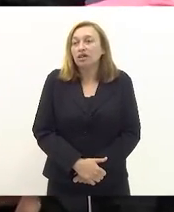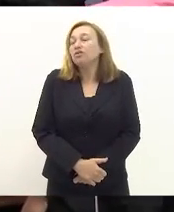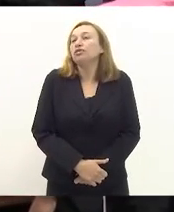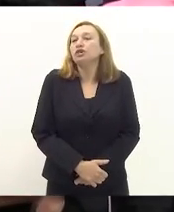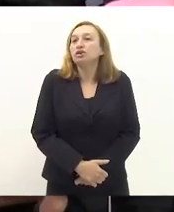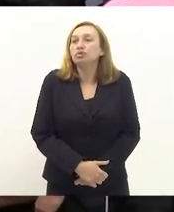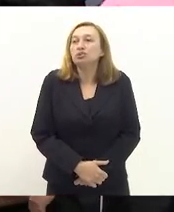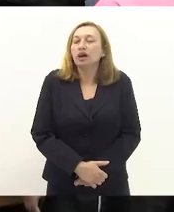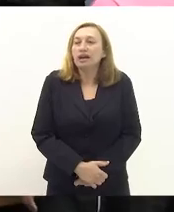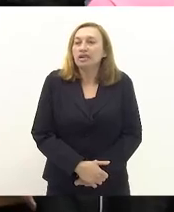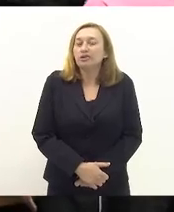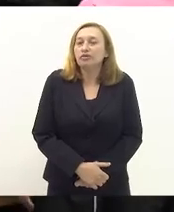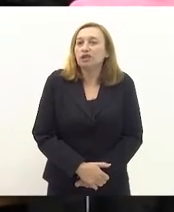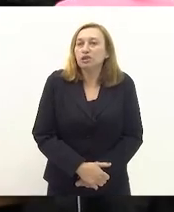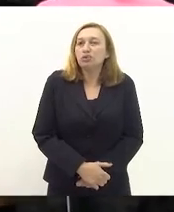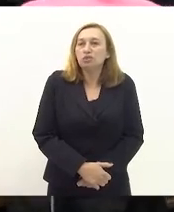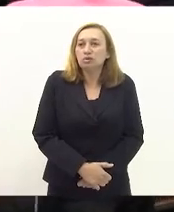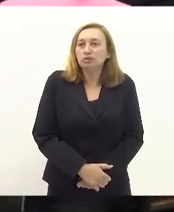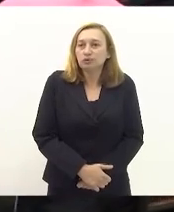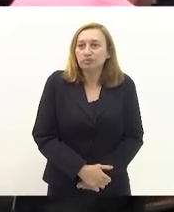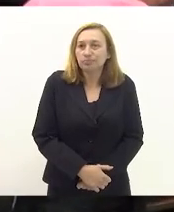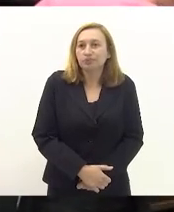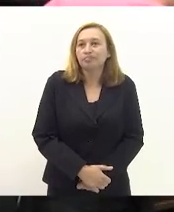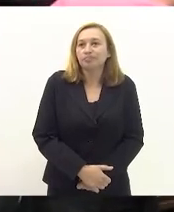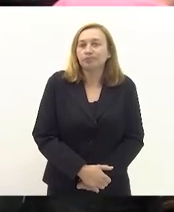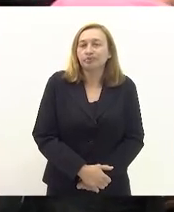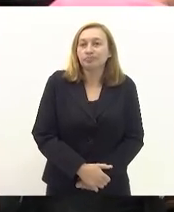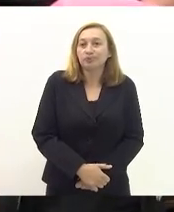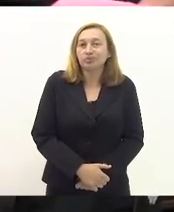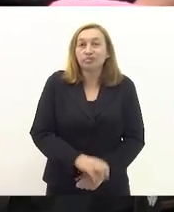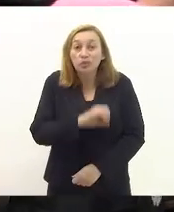o Olá gente oi oi